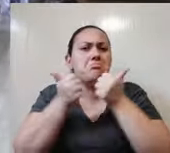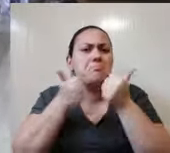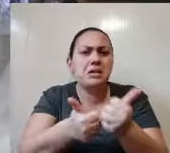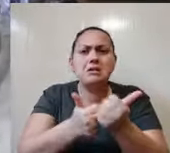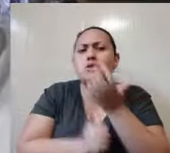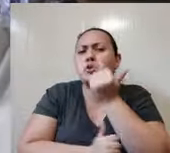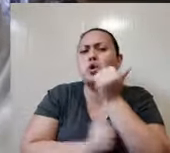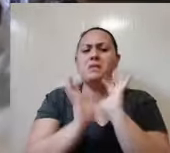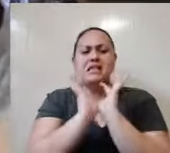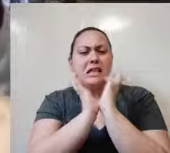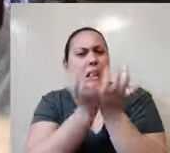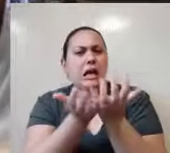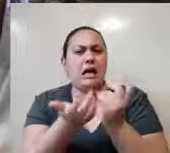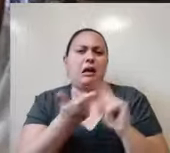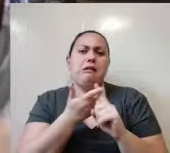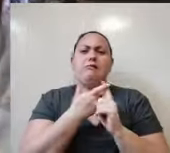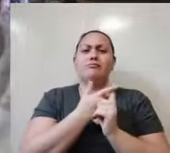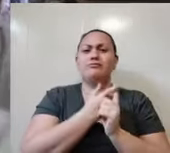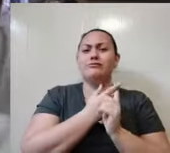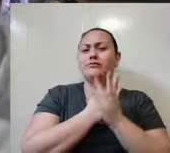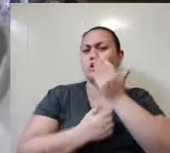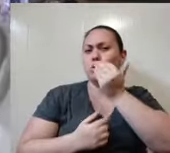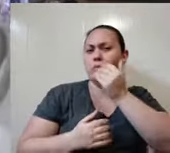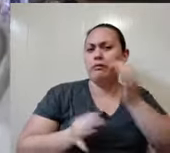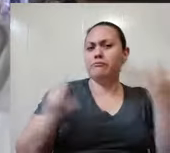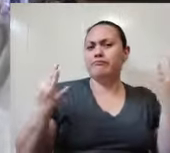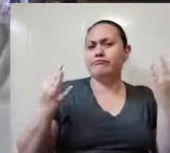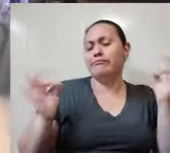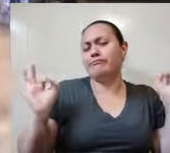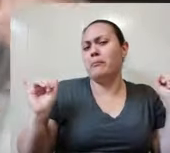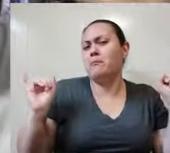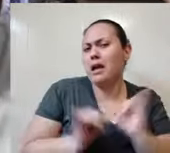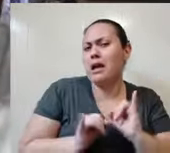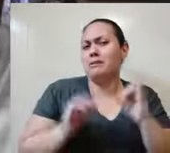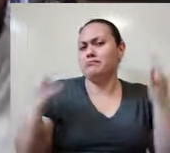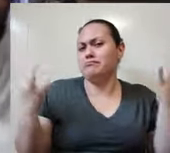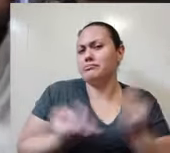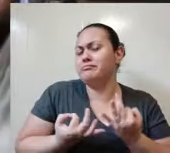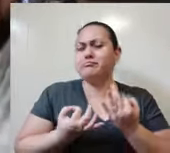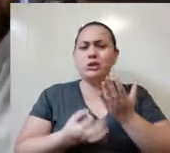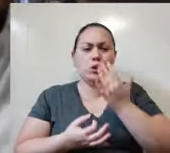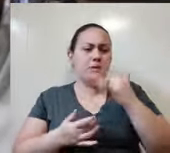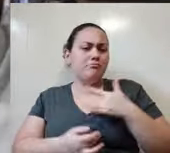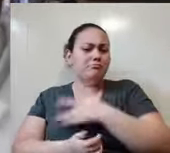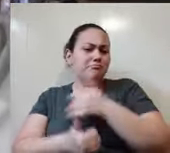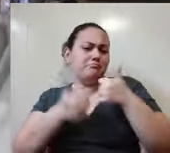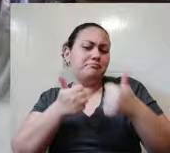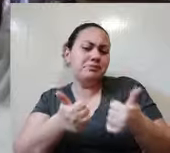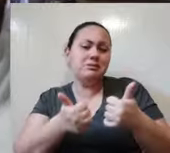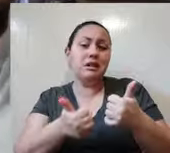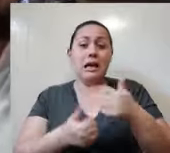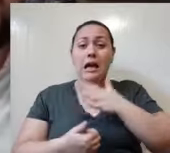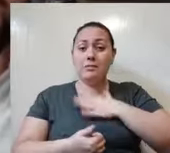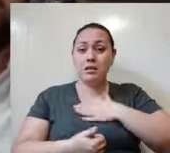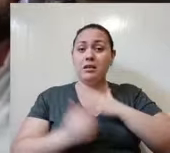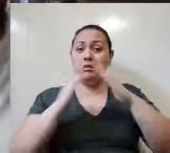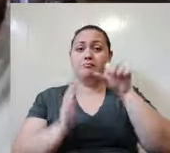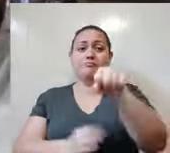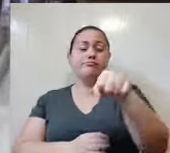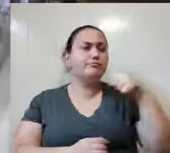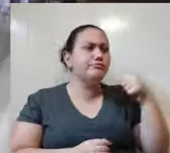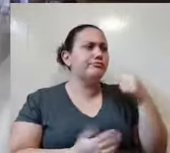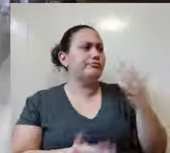salada, aquela comida fit, sempre se alimentando bem, e daí a gente olha, abre a geladeira, arroz e feijão.